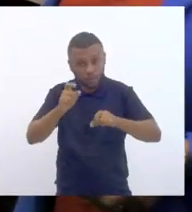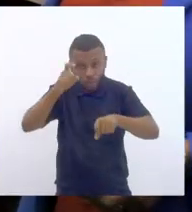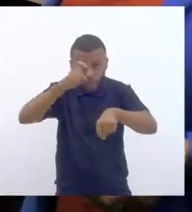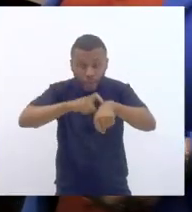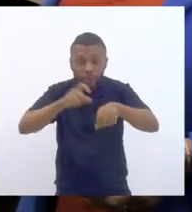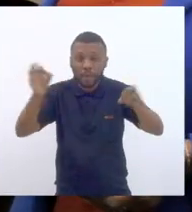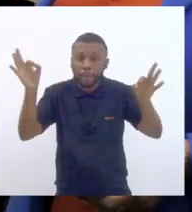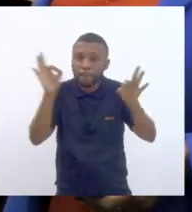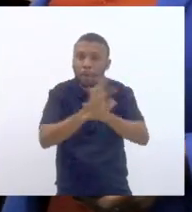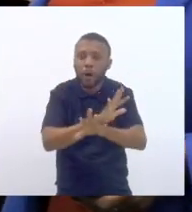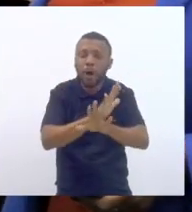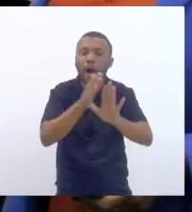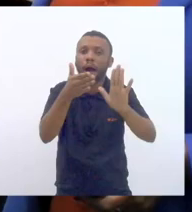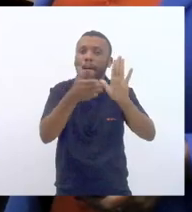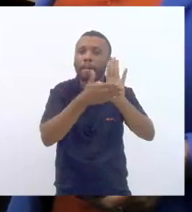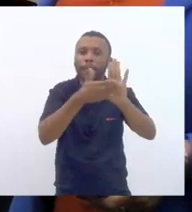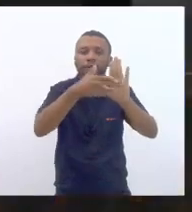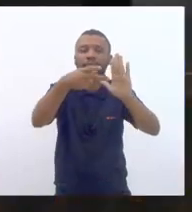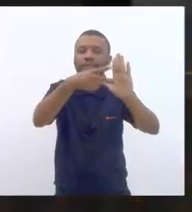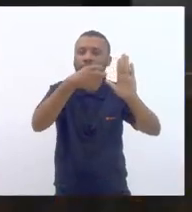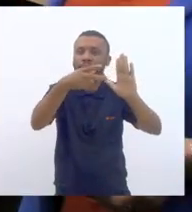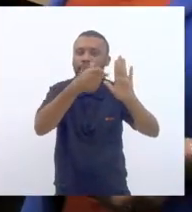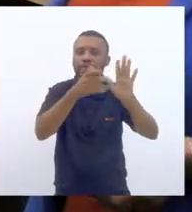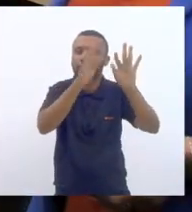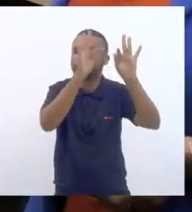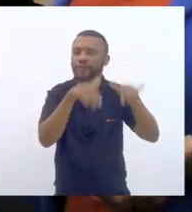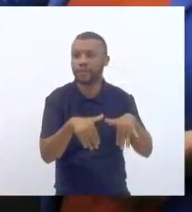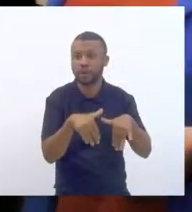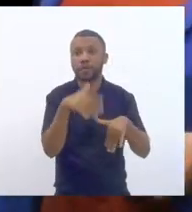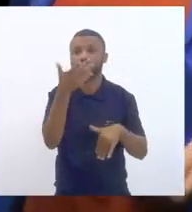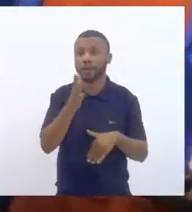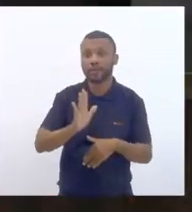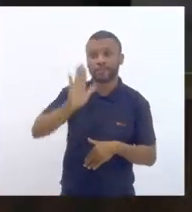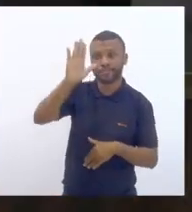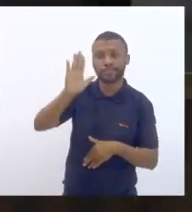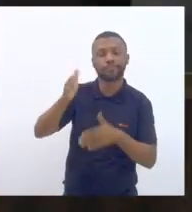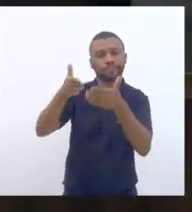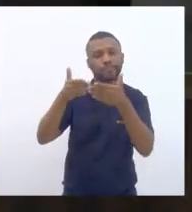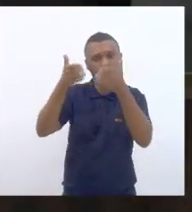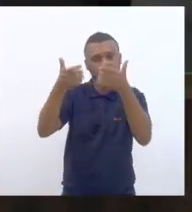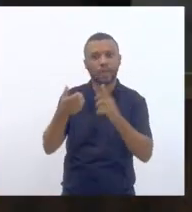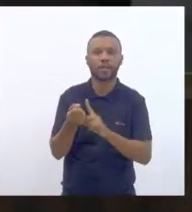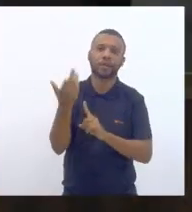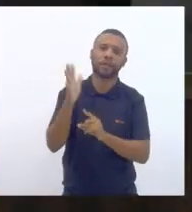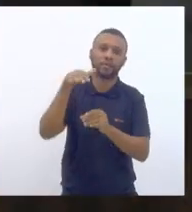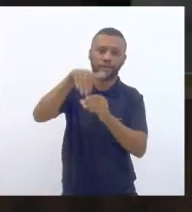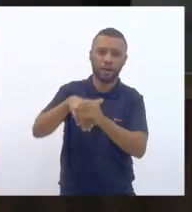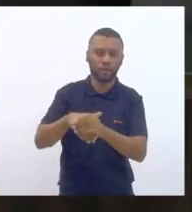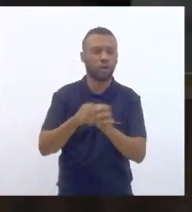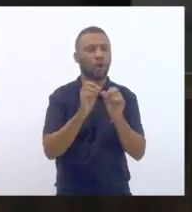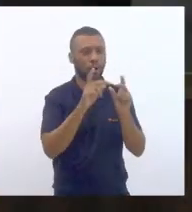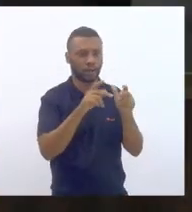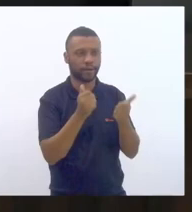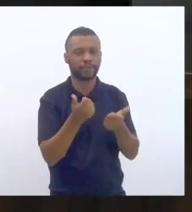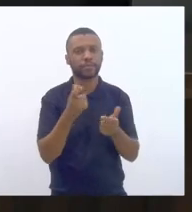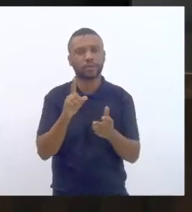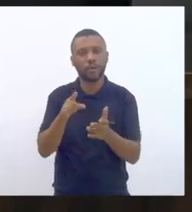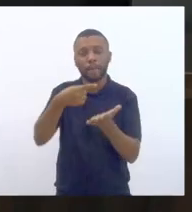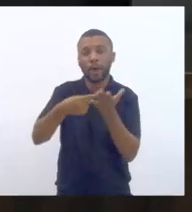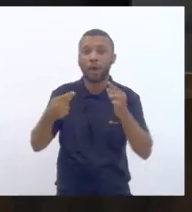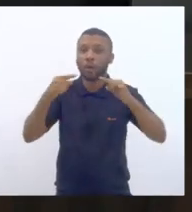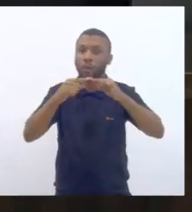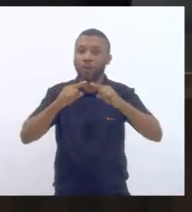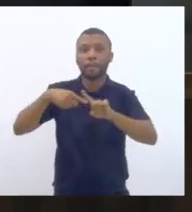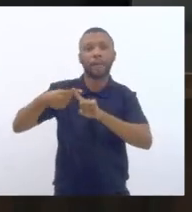esgotar a pauta dos vetos. Okay. Mas já estou me inscrevendo para a declaração de voto. Ok. Então, pelo acordo e pelo parecer